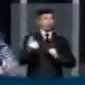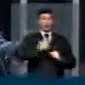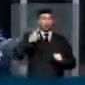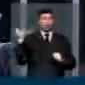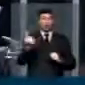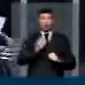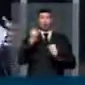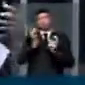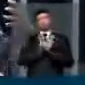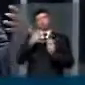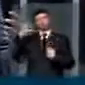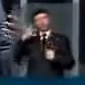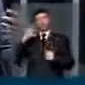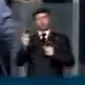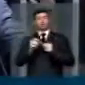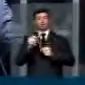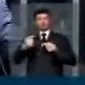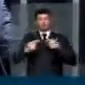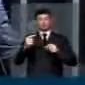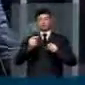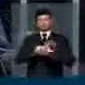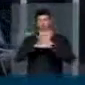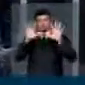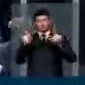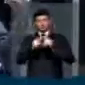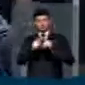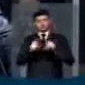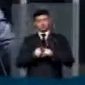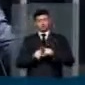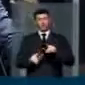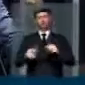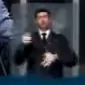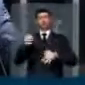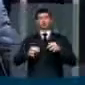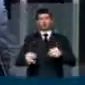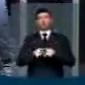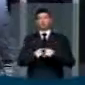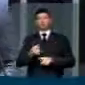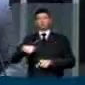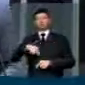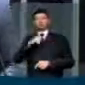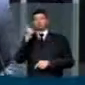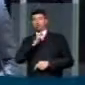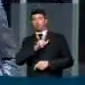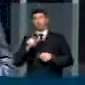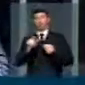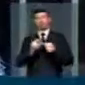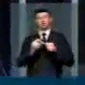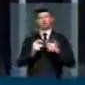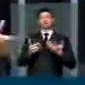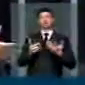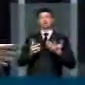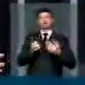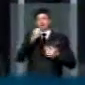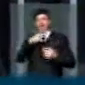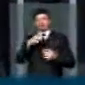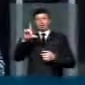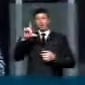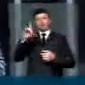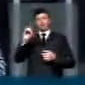e fazendo uma discussão transparente, uma discussão justa, para que a gente pudesse chegar com uma boa